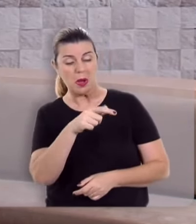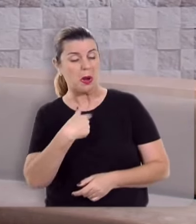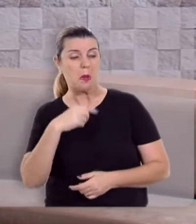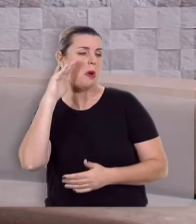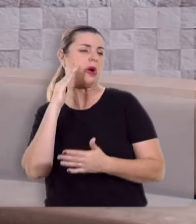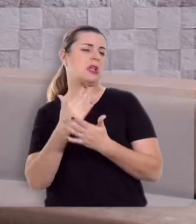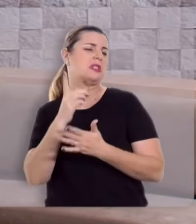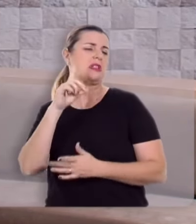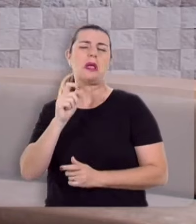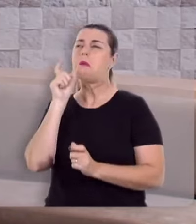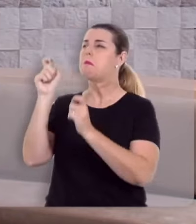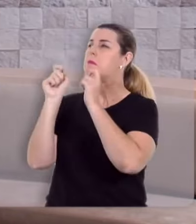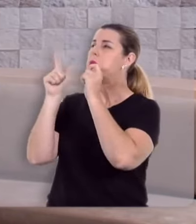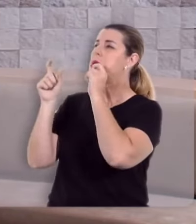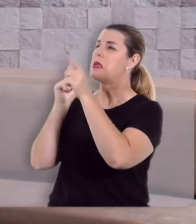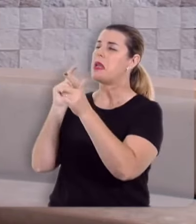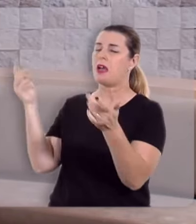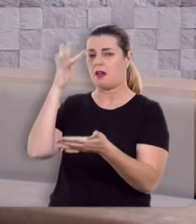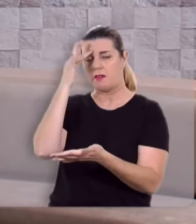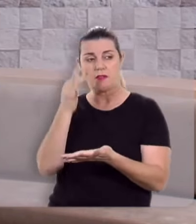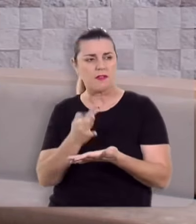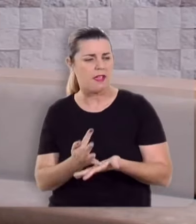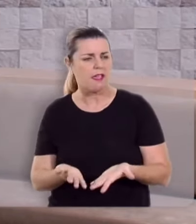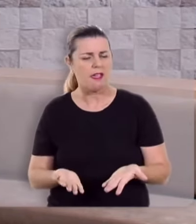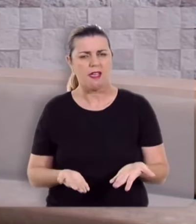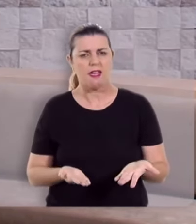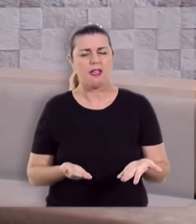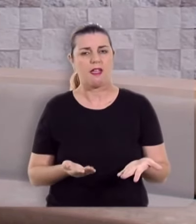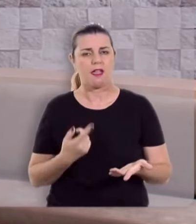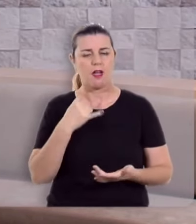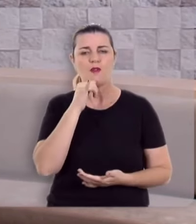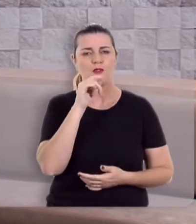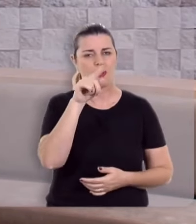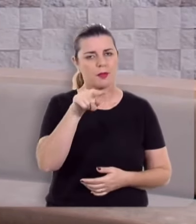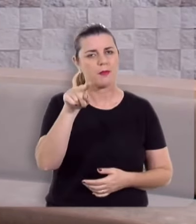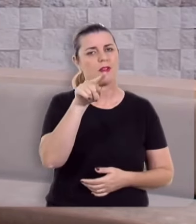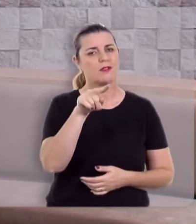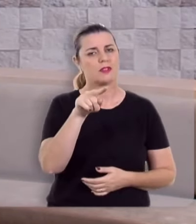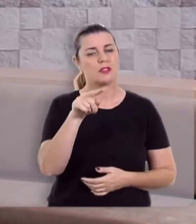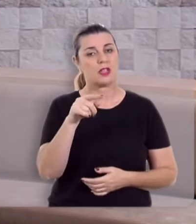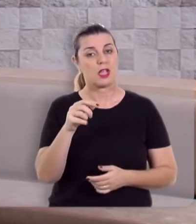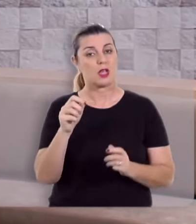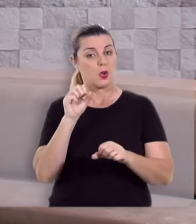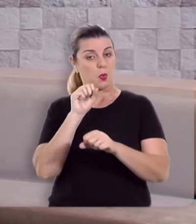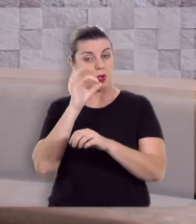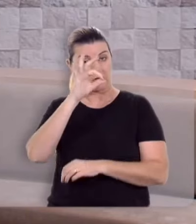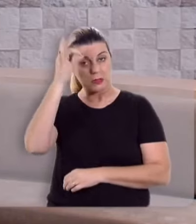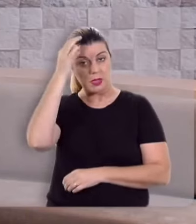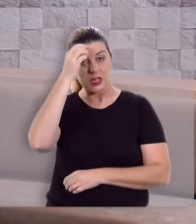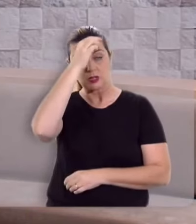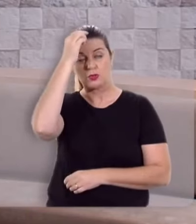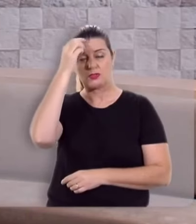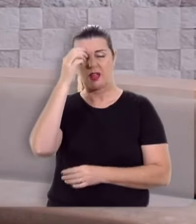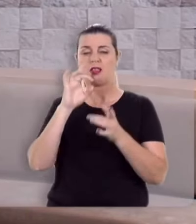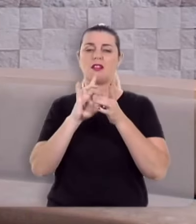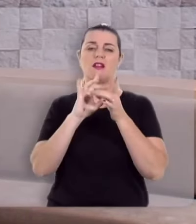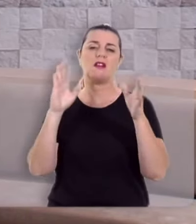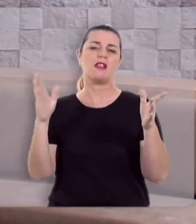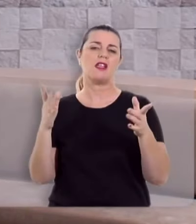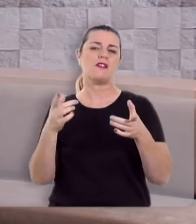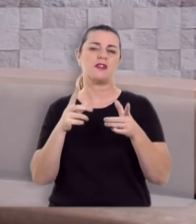zomba da fé cristã. Eu quero dizer para você que o Espírito Santo é livre e ele sopra